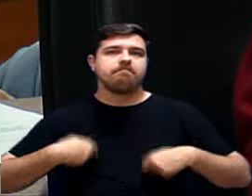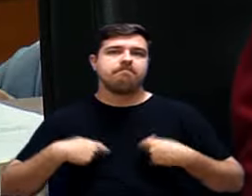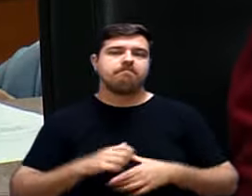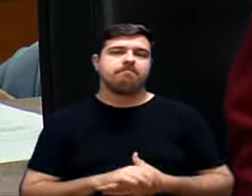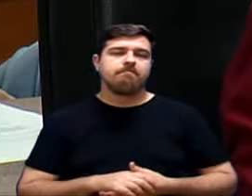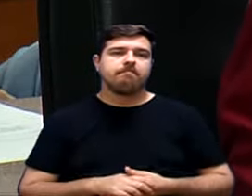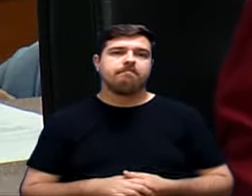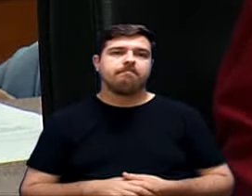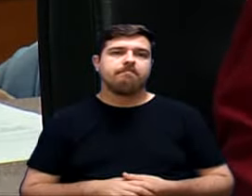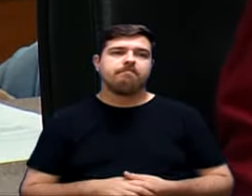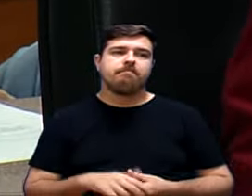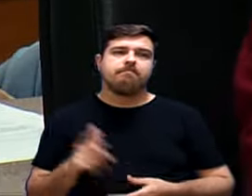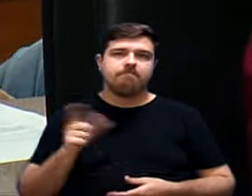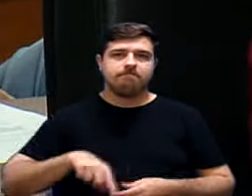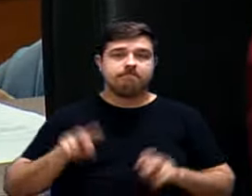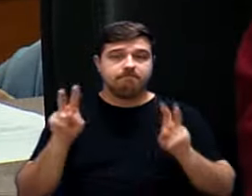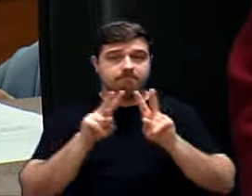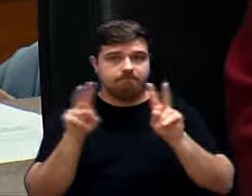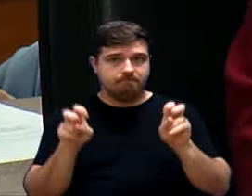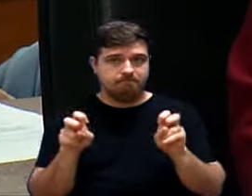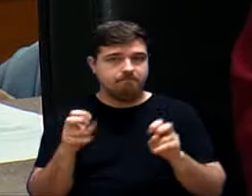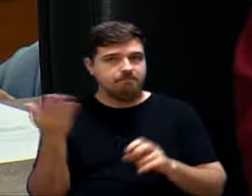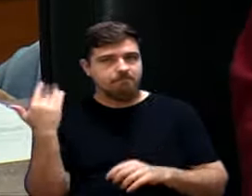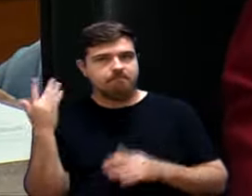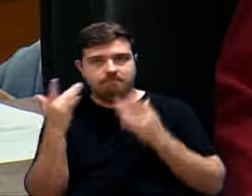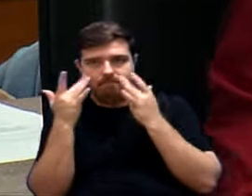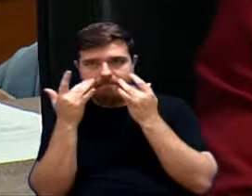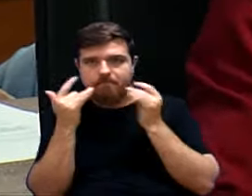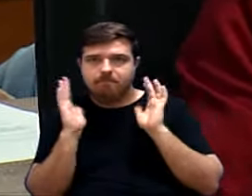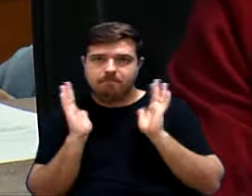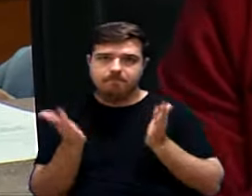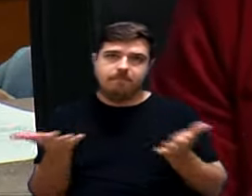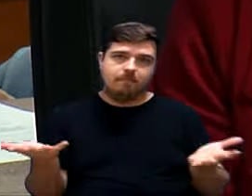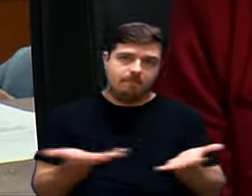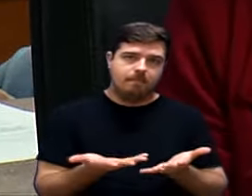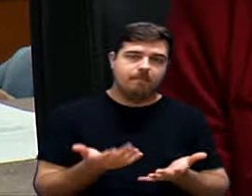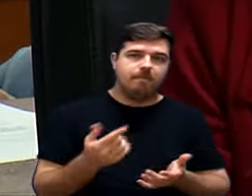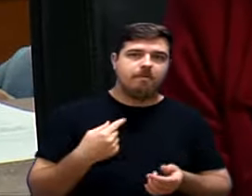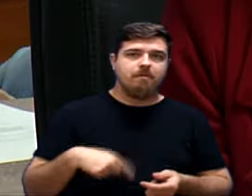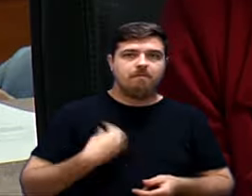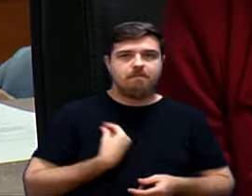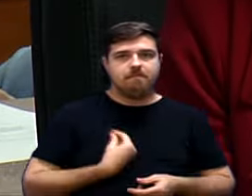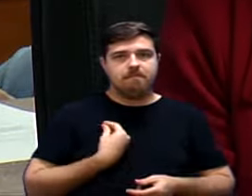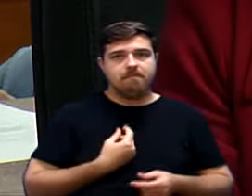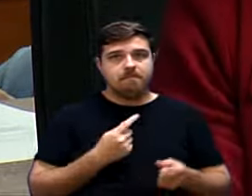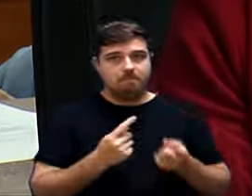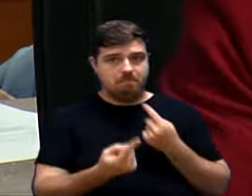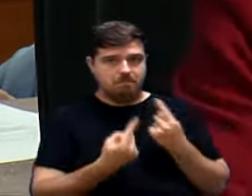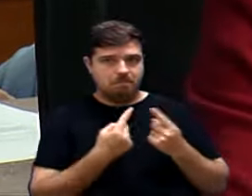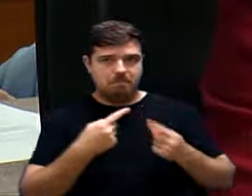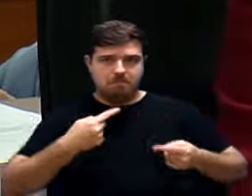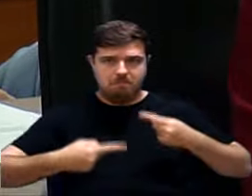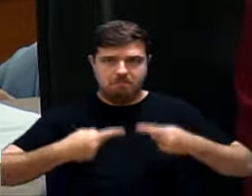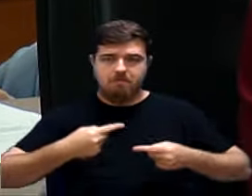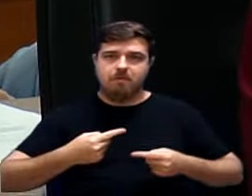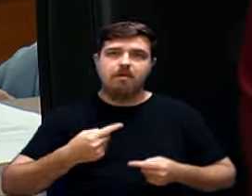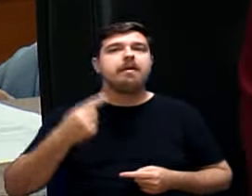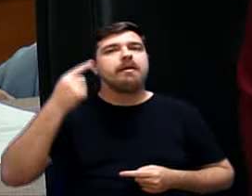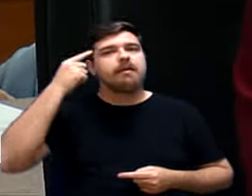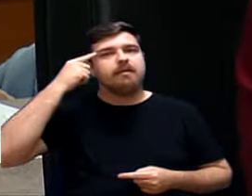eh nessa questão que isso foi apresentado hoje eu estava eu estava debatendo e